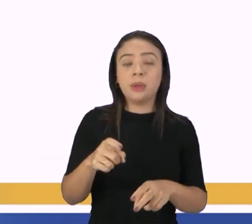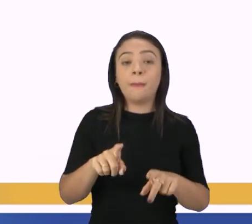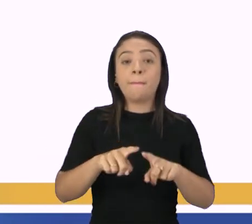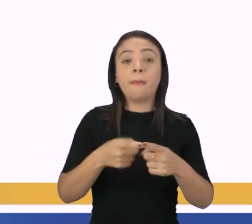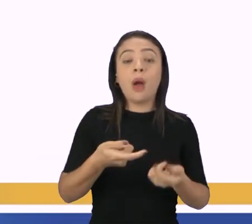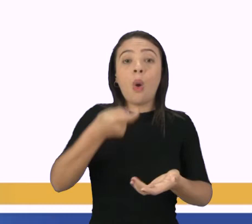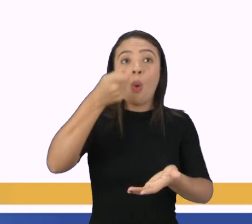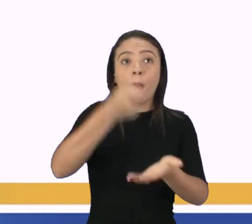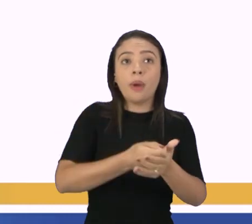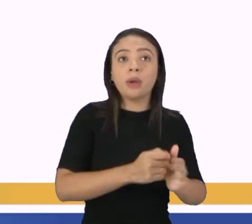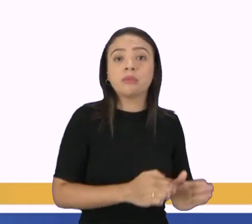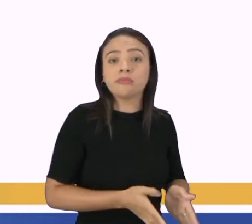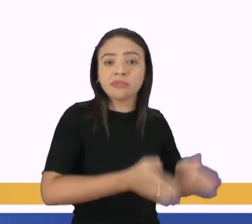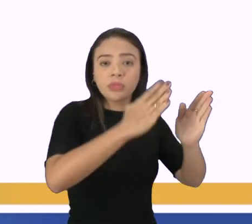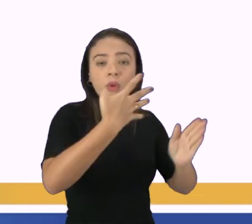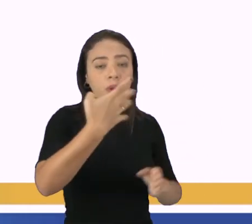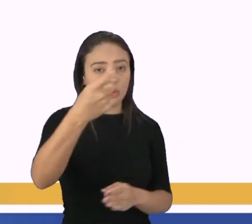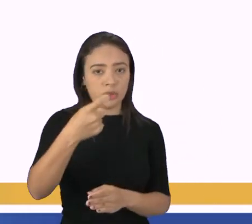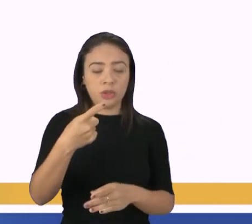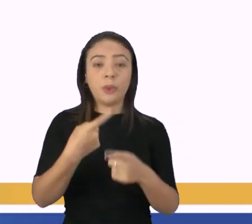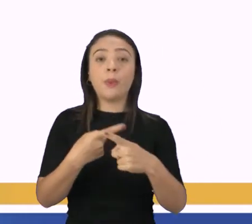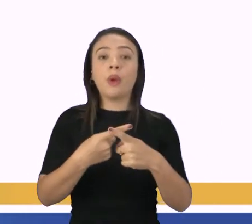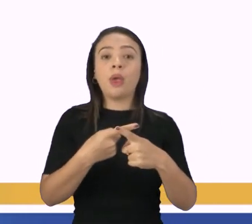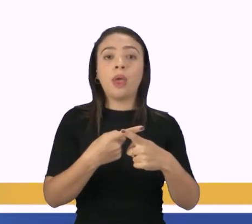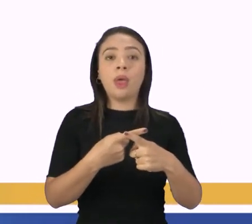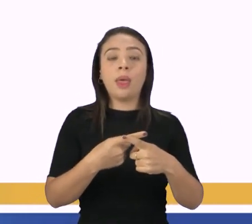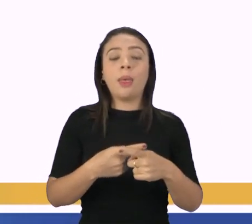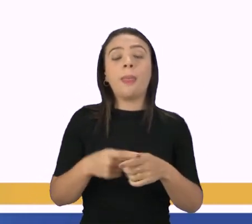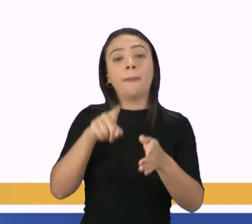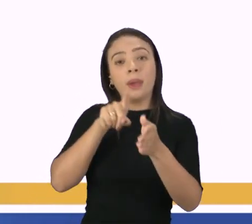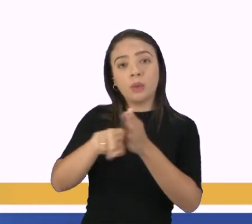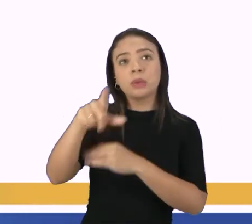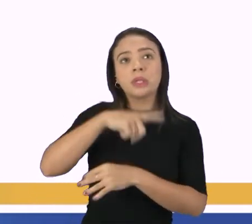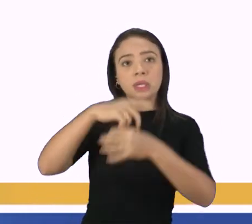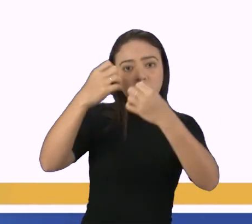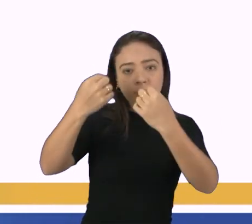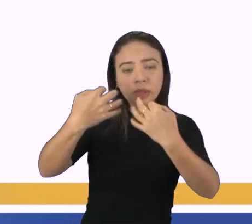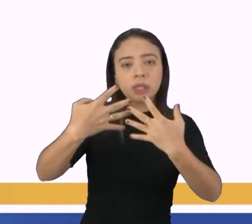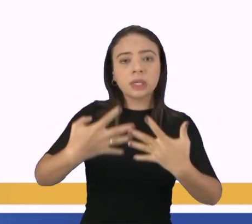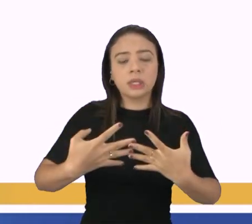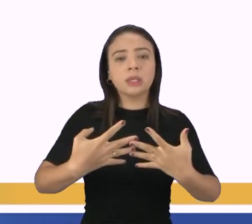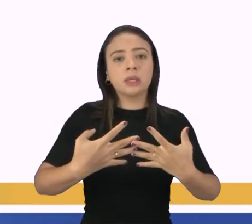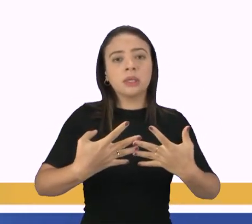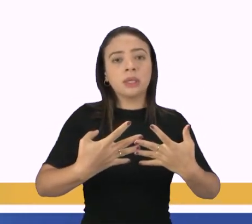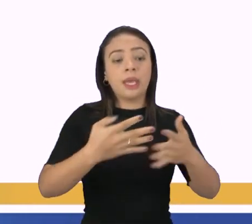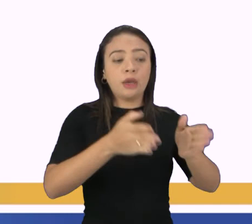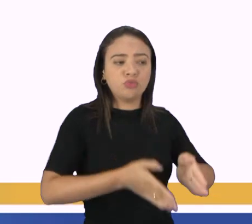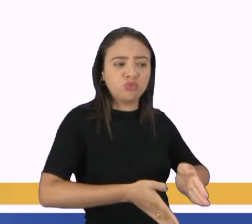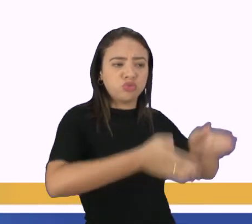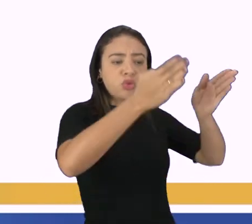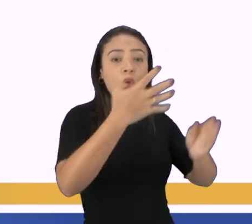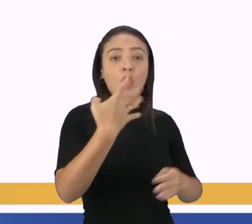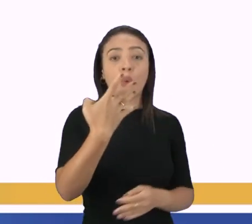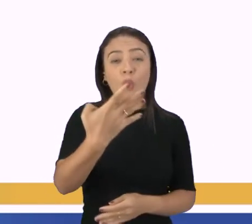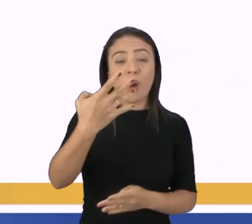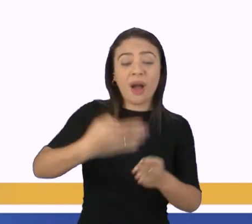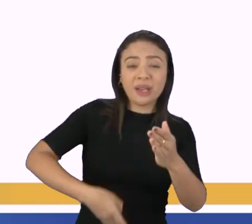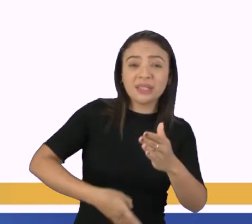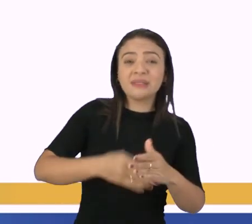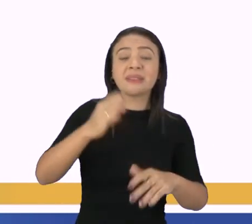uma estante ela custa 4 vezes o preço da cadeira. Então, se a cadeira custa x, a estante